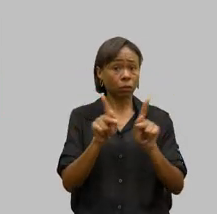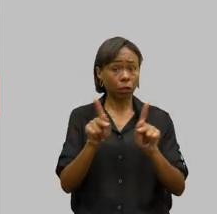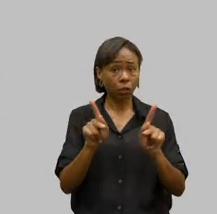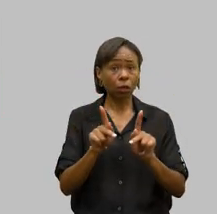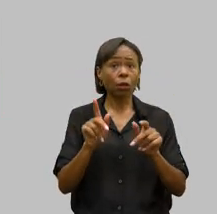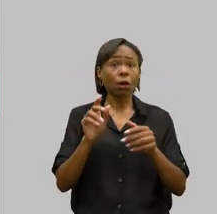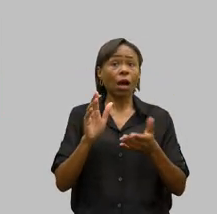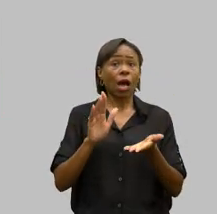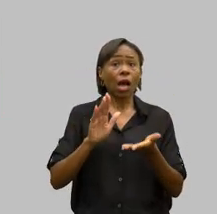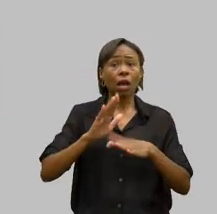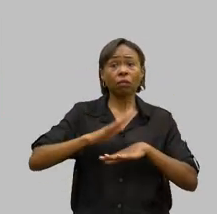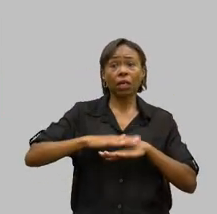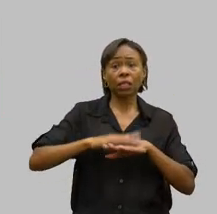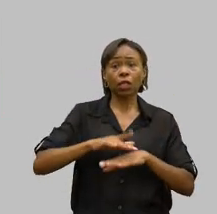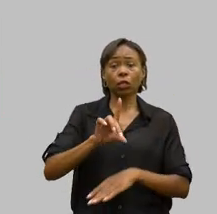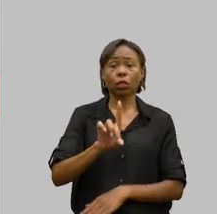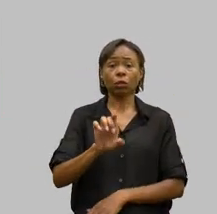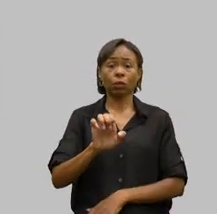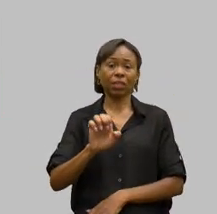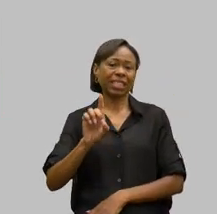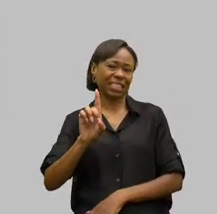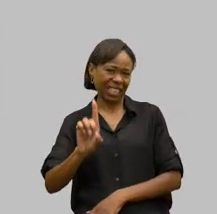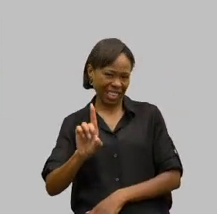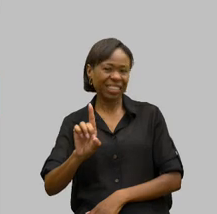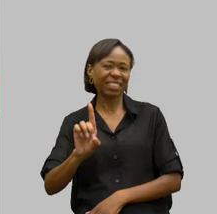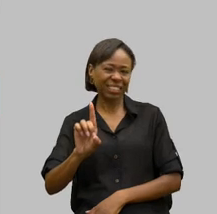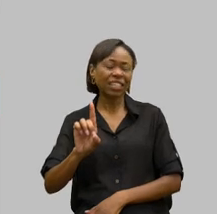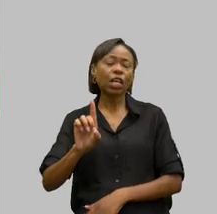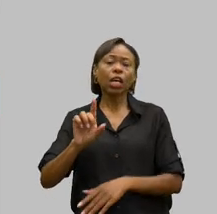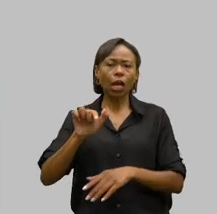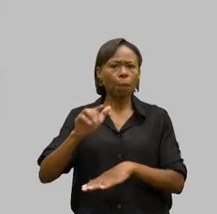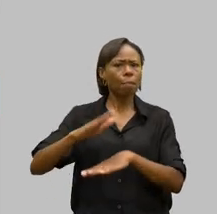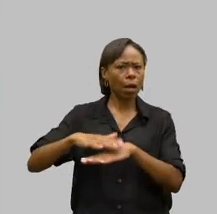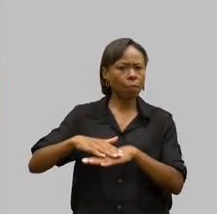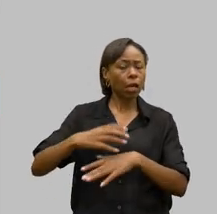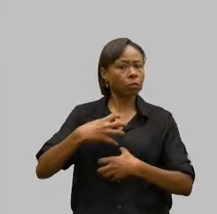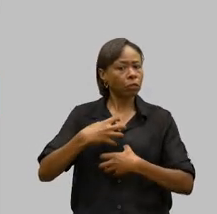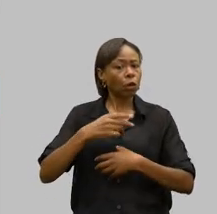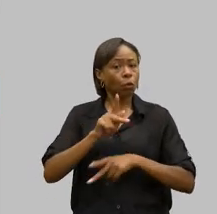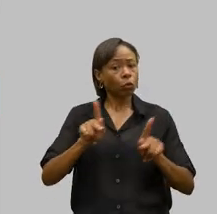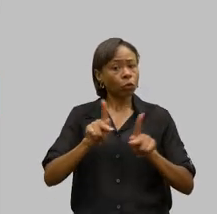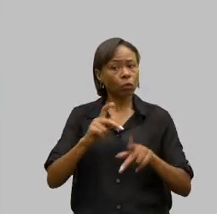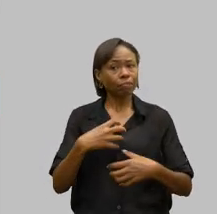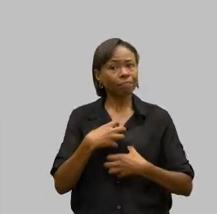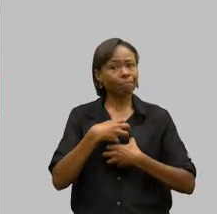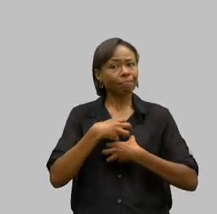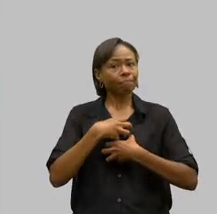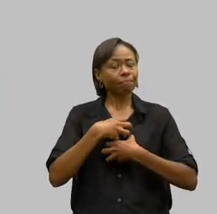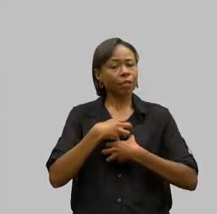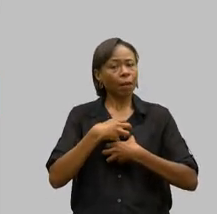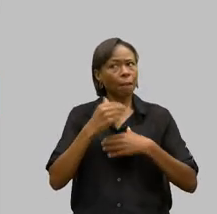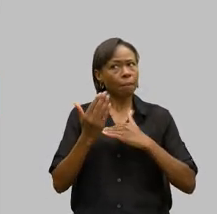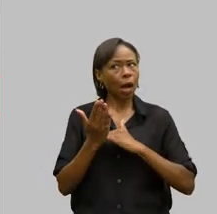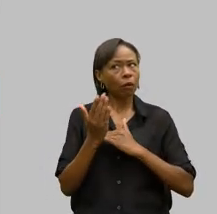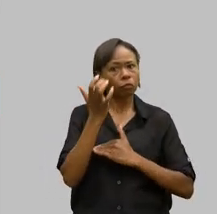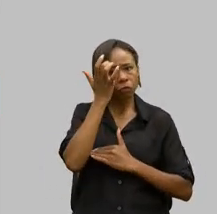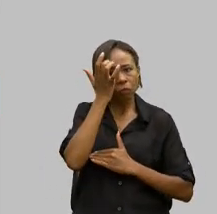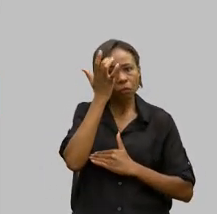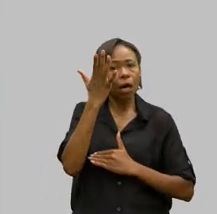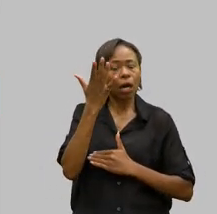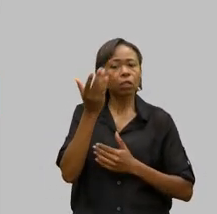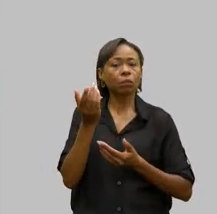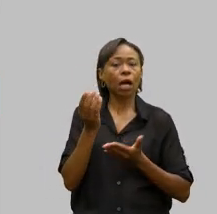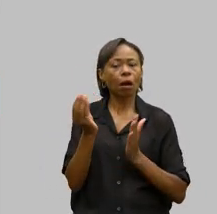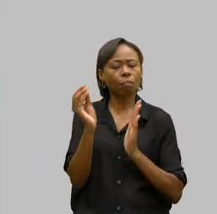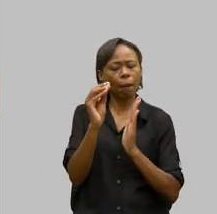DED, para que o DED fique à cara do professor, que realmente o professor se sinta atendido e mais fácil para poder lançar as aulas.